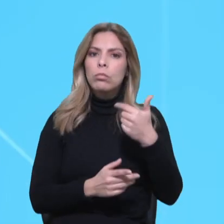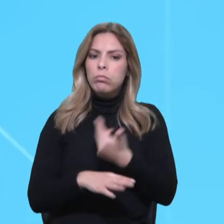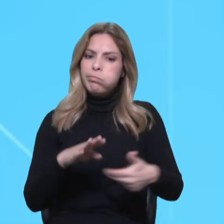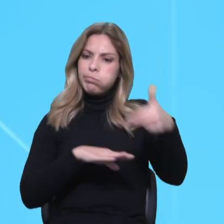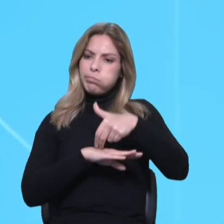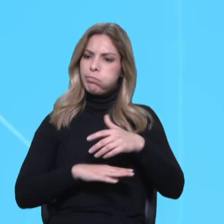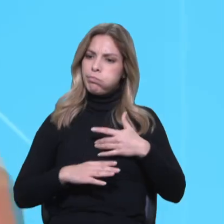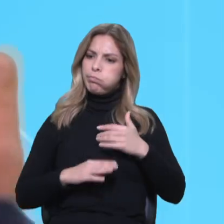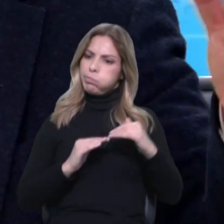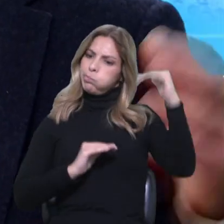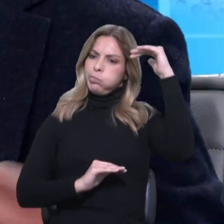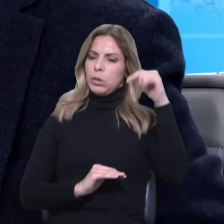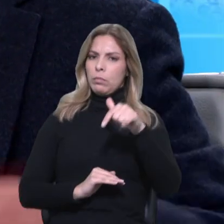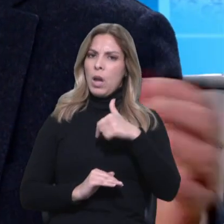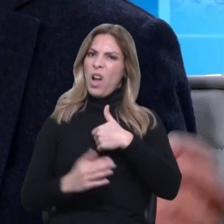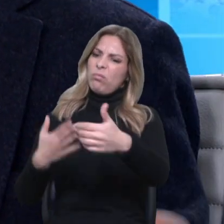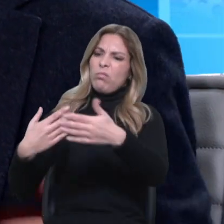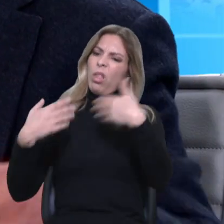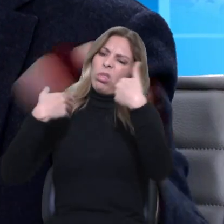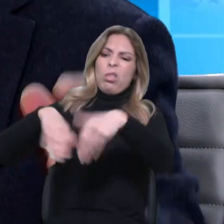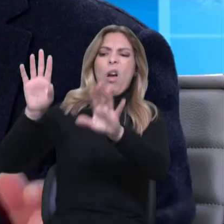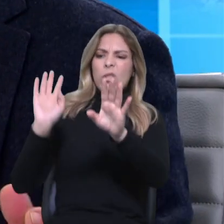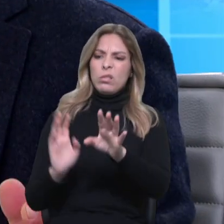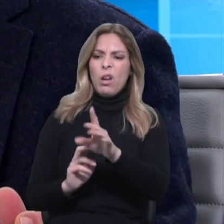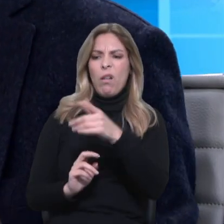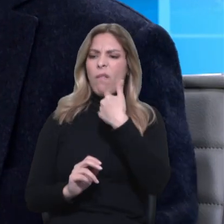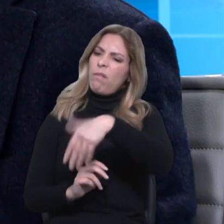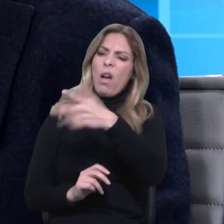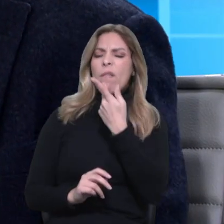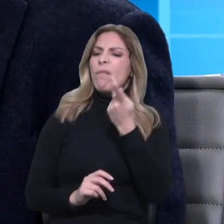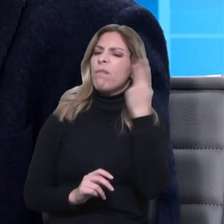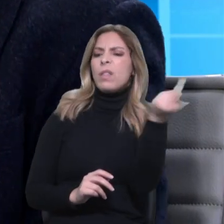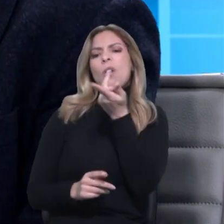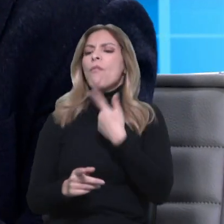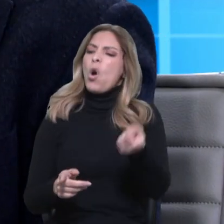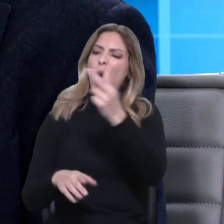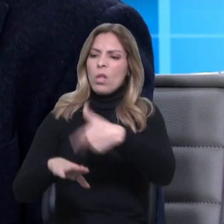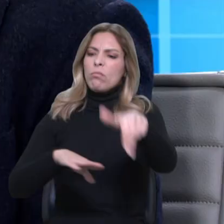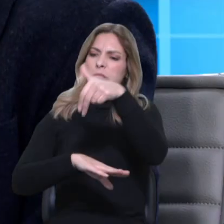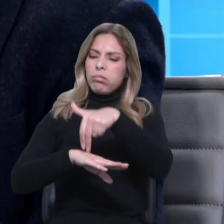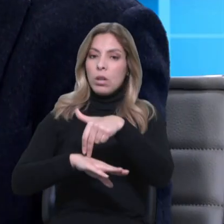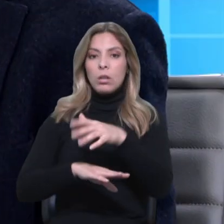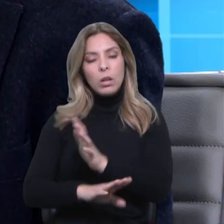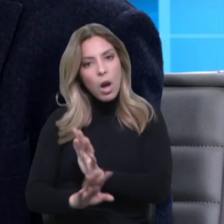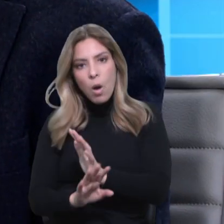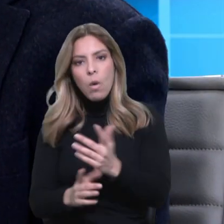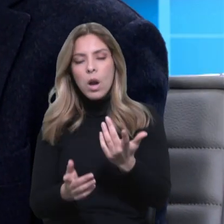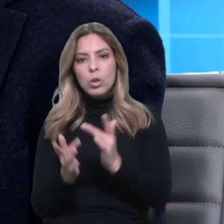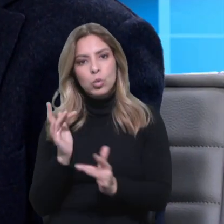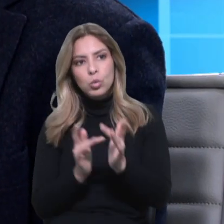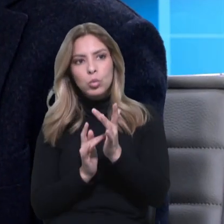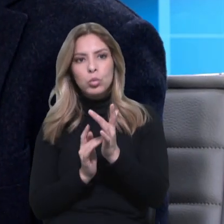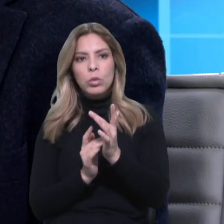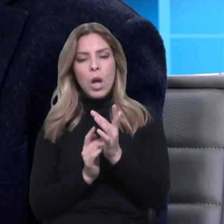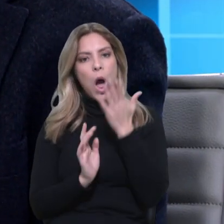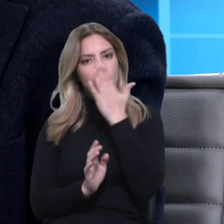dizer: não se importem nada, deixem lá isso que ele vai ressuscitar, não é? Não, mas Jesus tem uma atitude muito humana. Ou